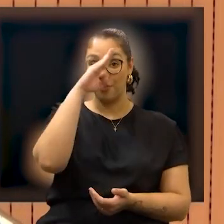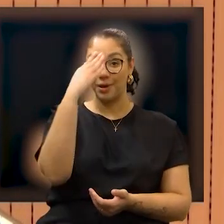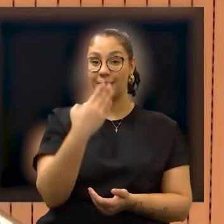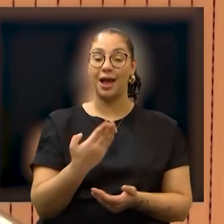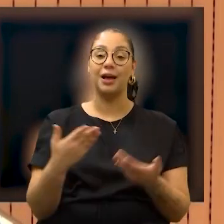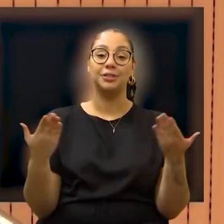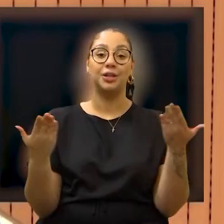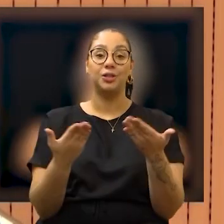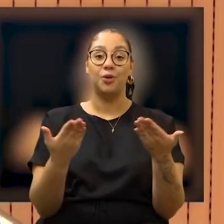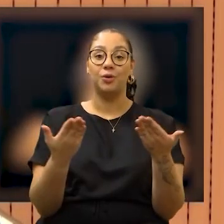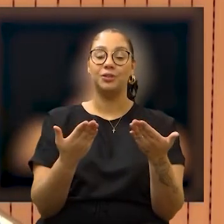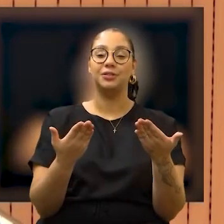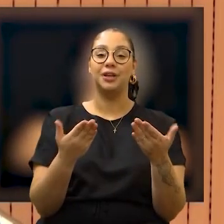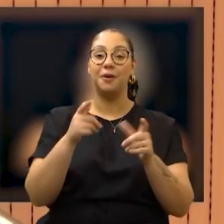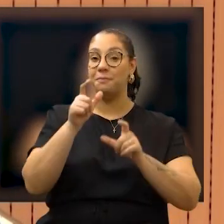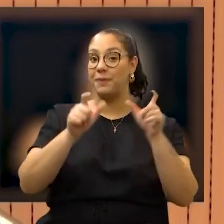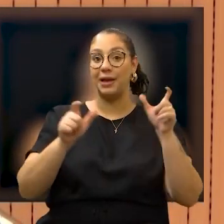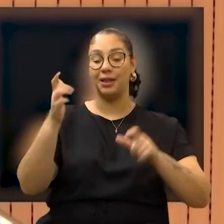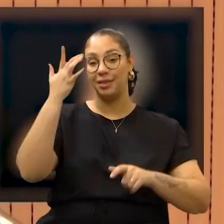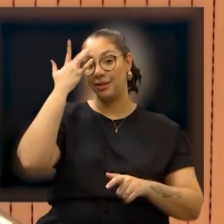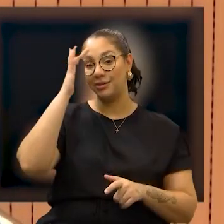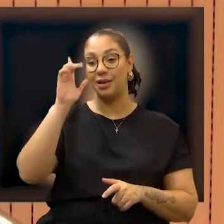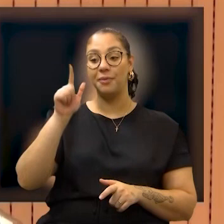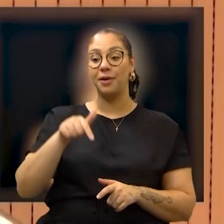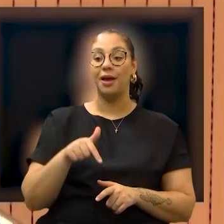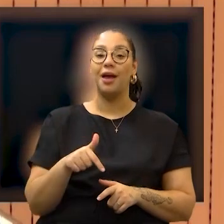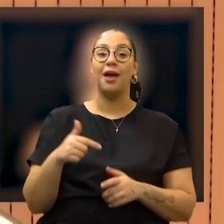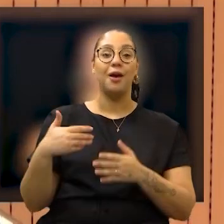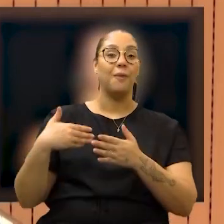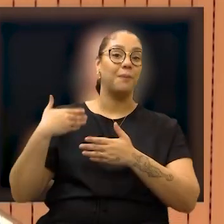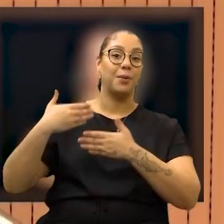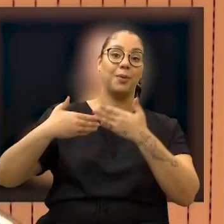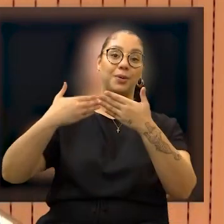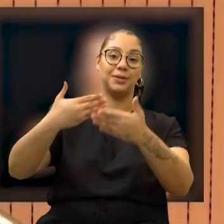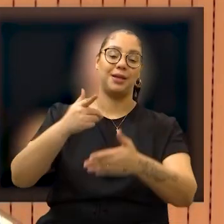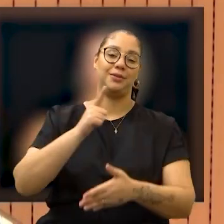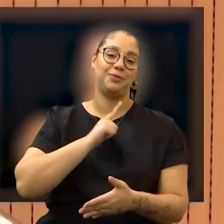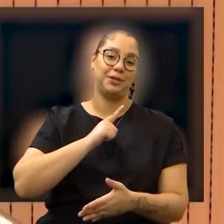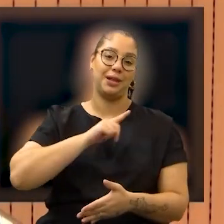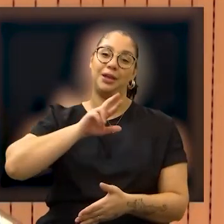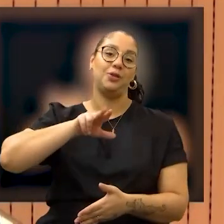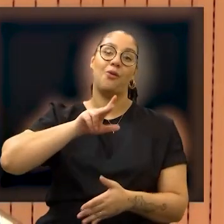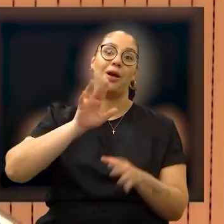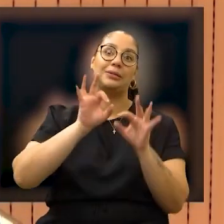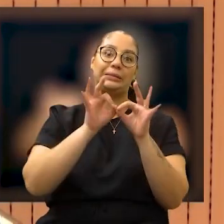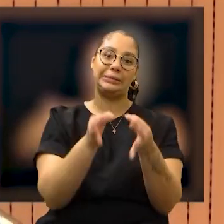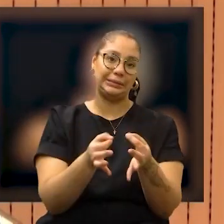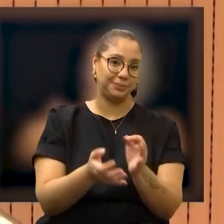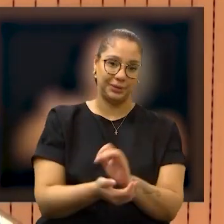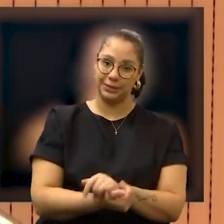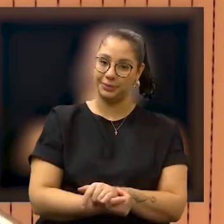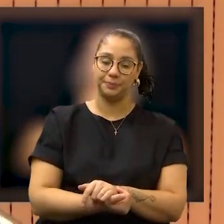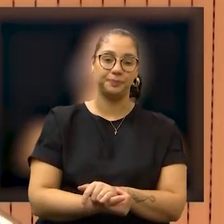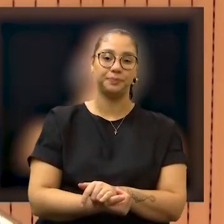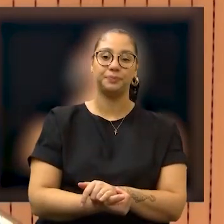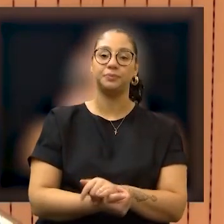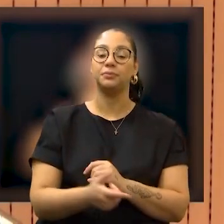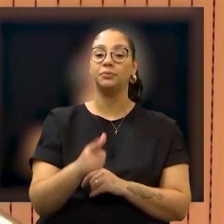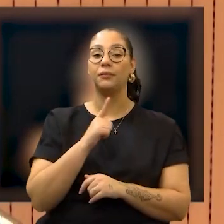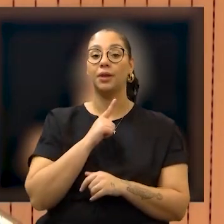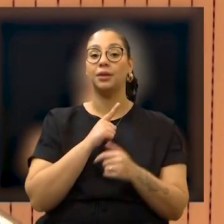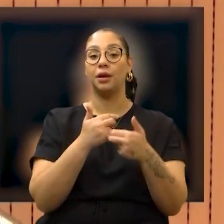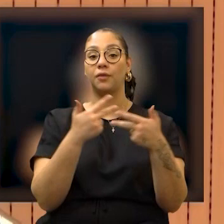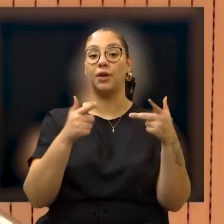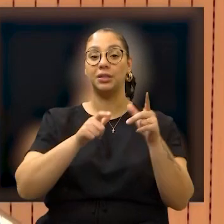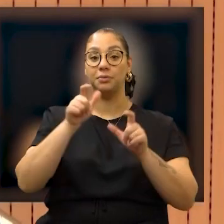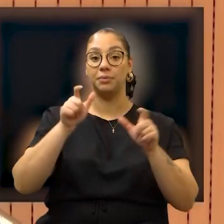essas homenagens hoje, para quem não sabe, passa por todo um processo. Não é tão simples assim. Tem